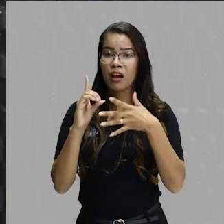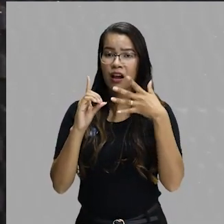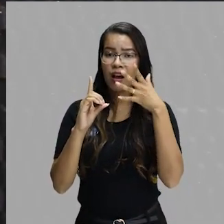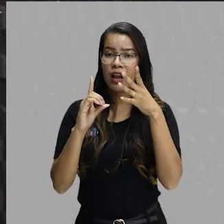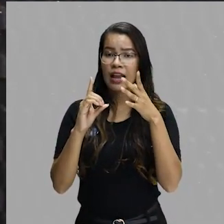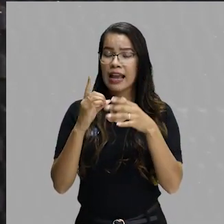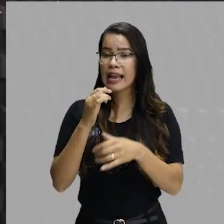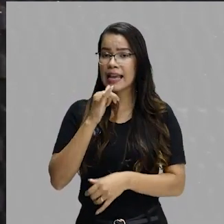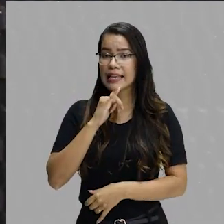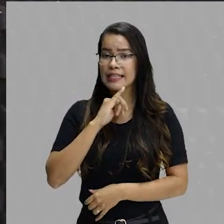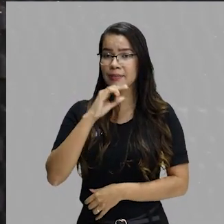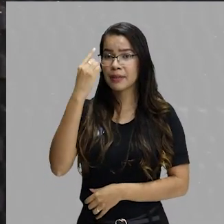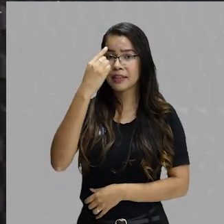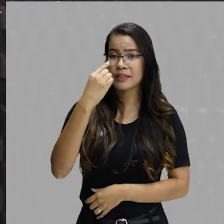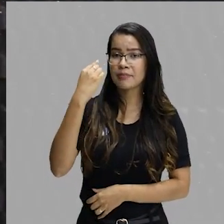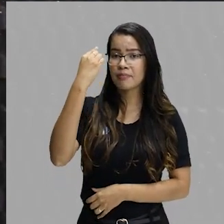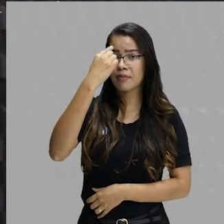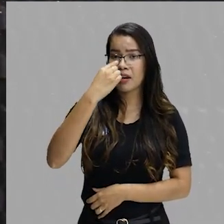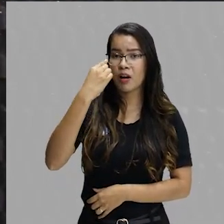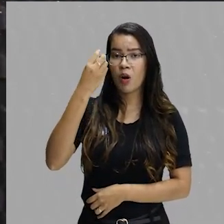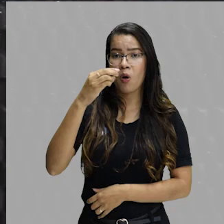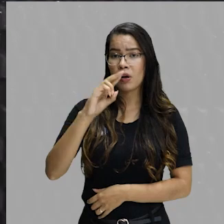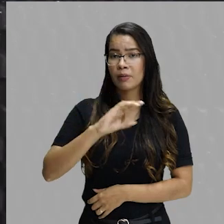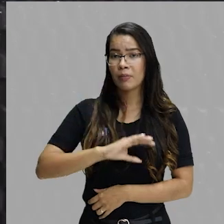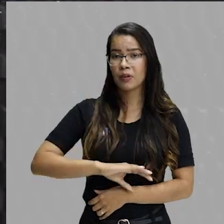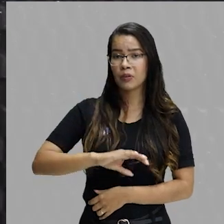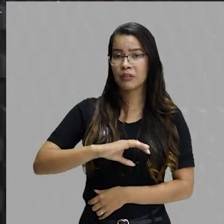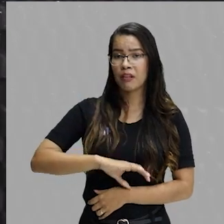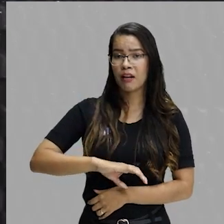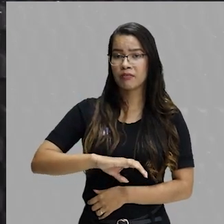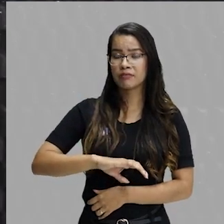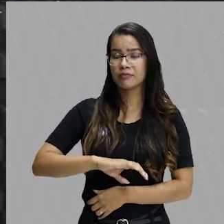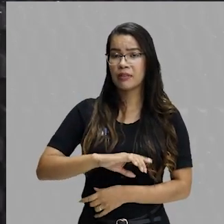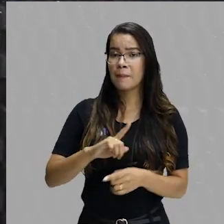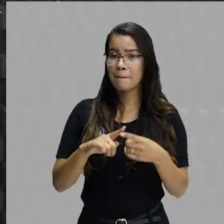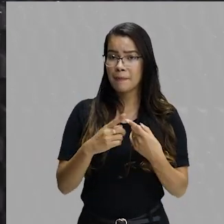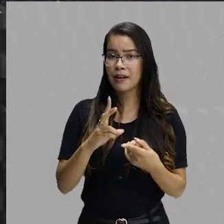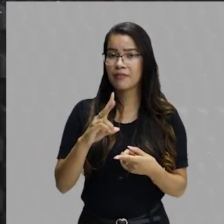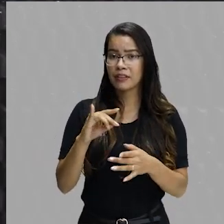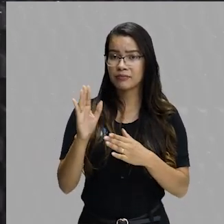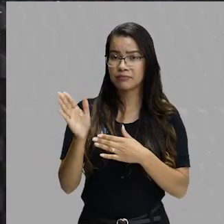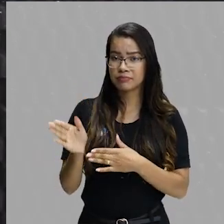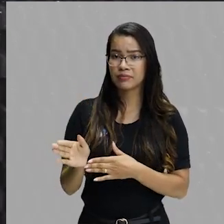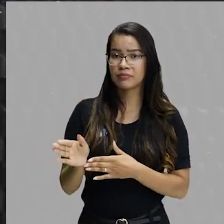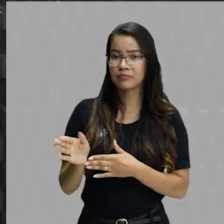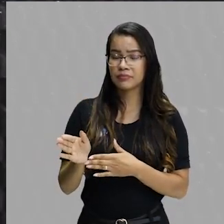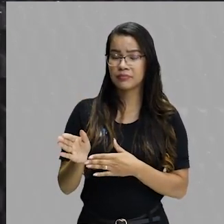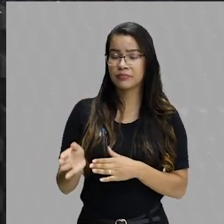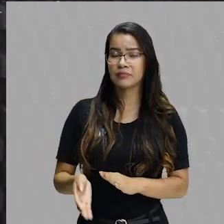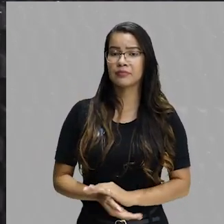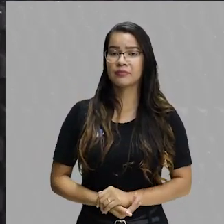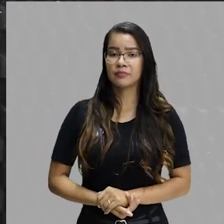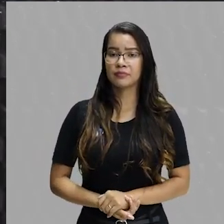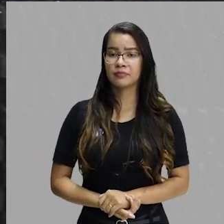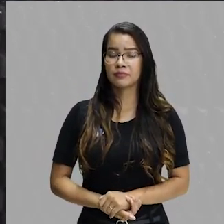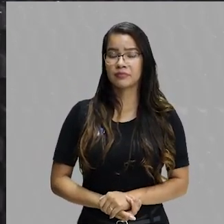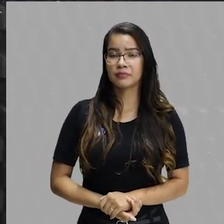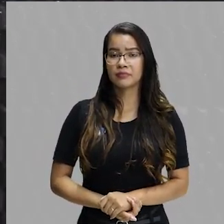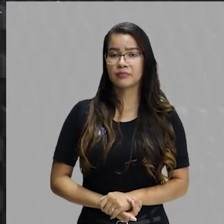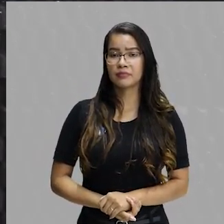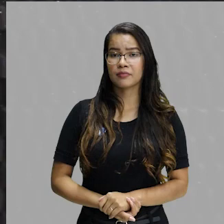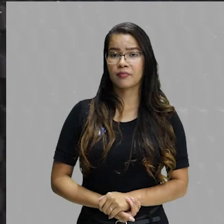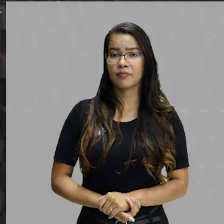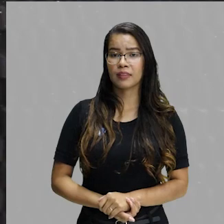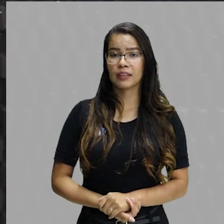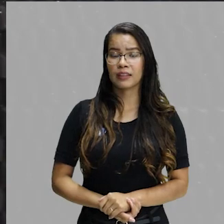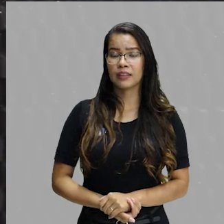entre guerras, em Portugal, do período entre guerras, mas ele vai estar lá. Ele vai estar presente lá.